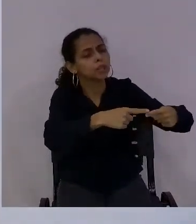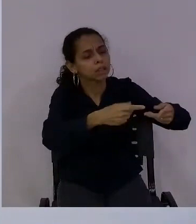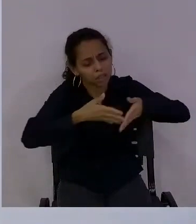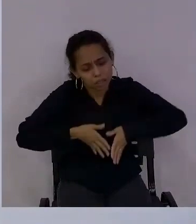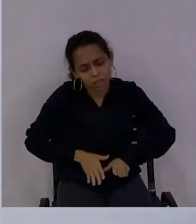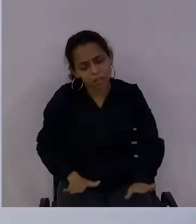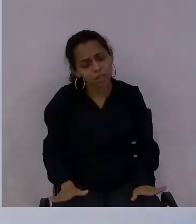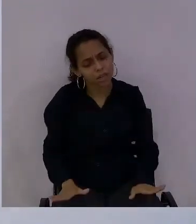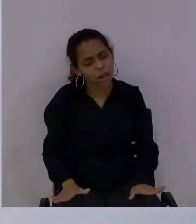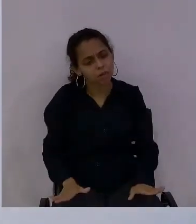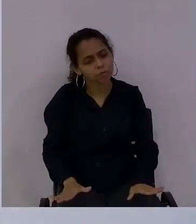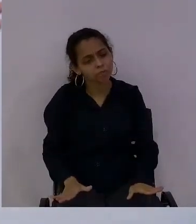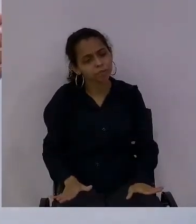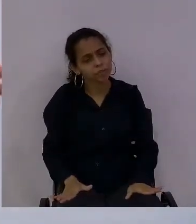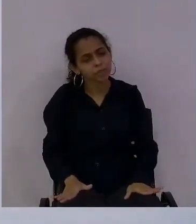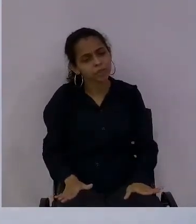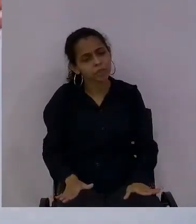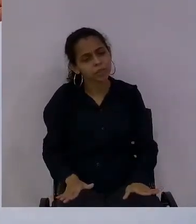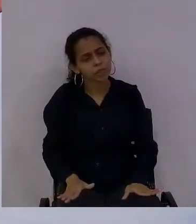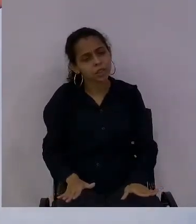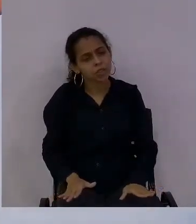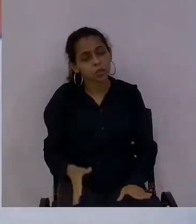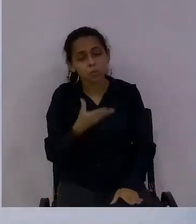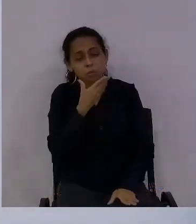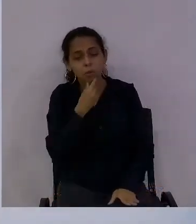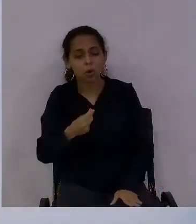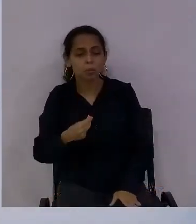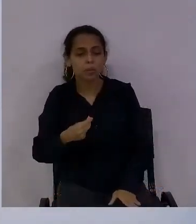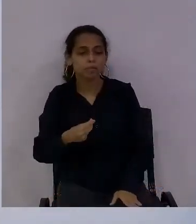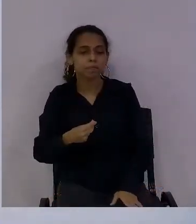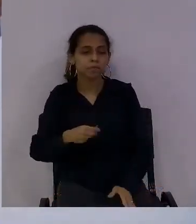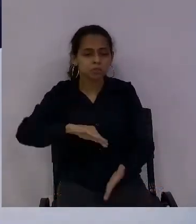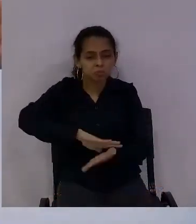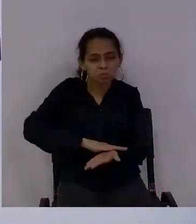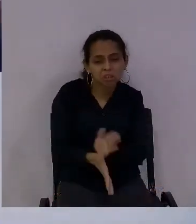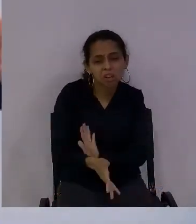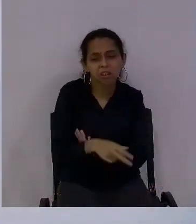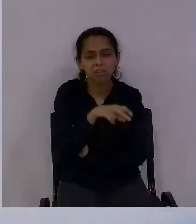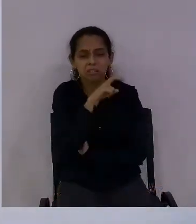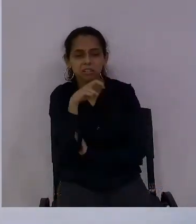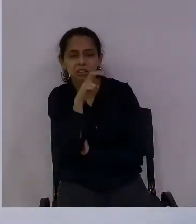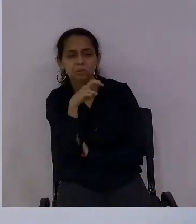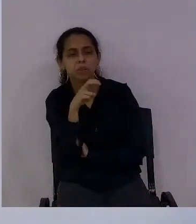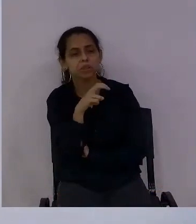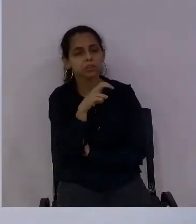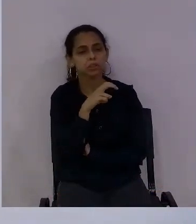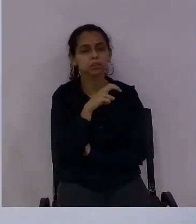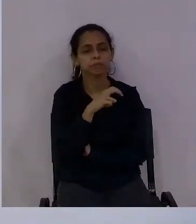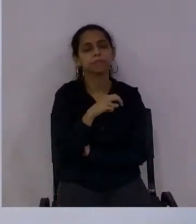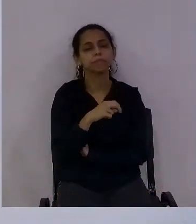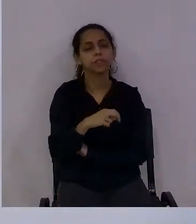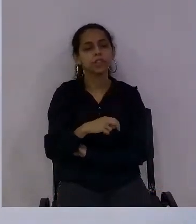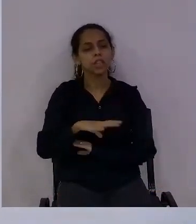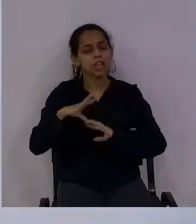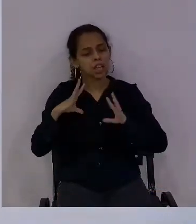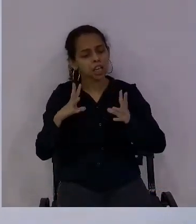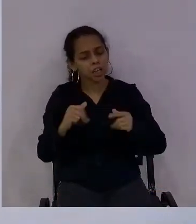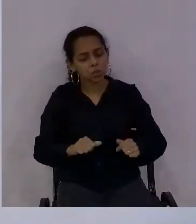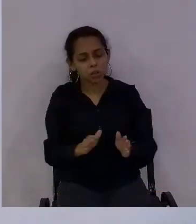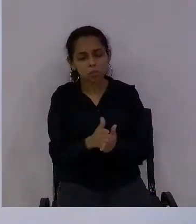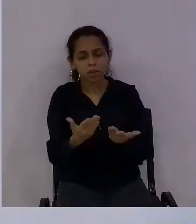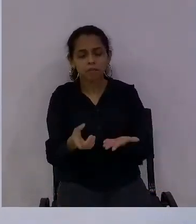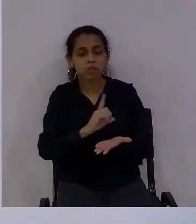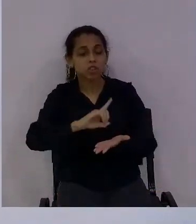serpente. Esta aliança foi inúmeras vezes renovada em todo o Antigo Testamento. E foi